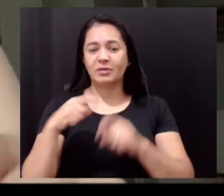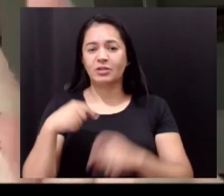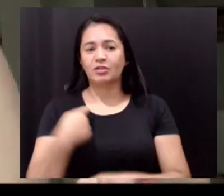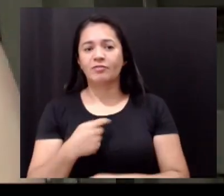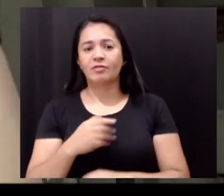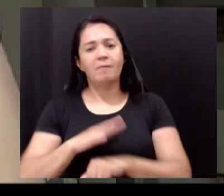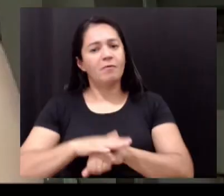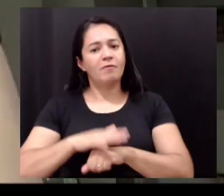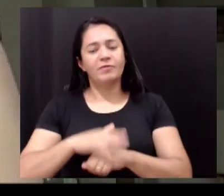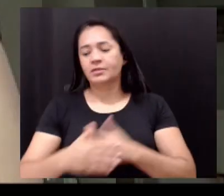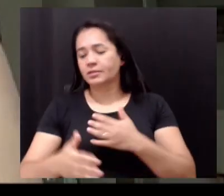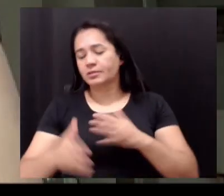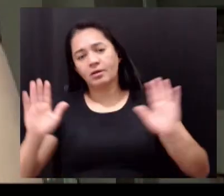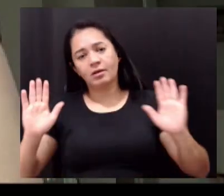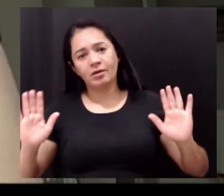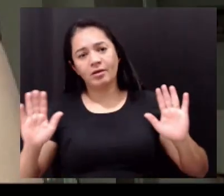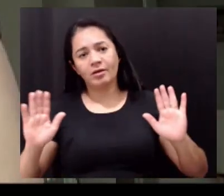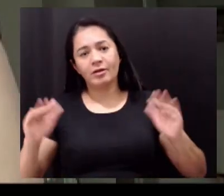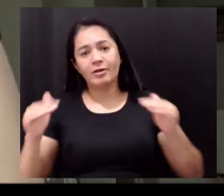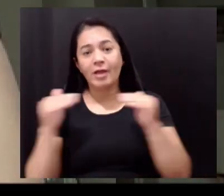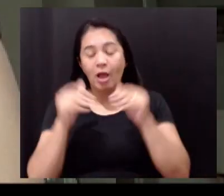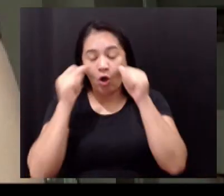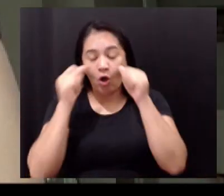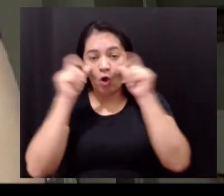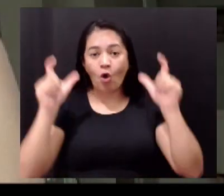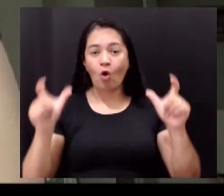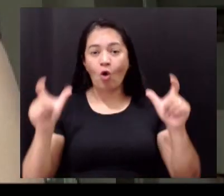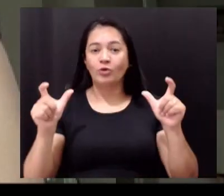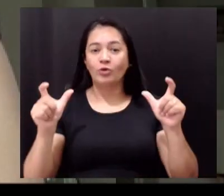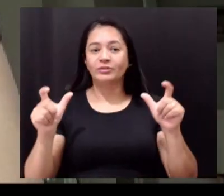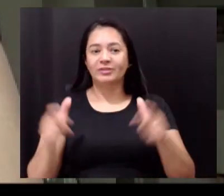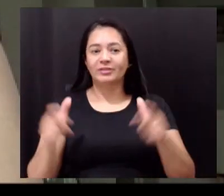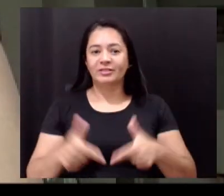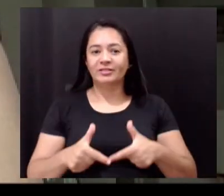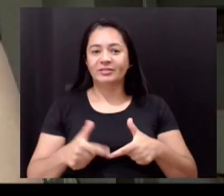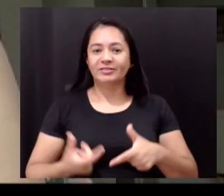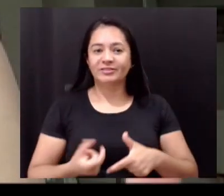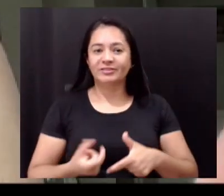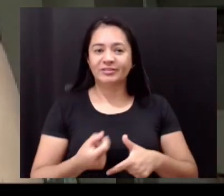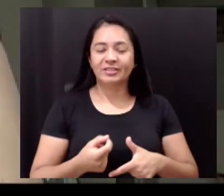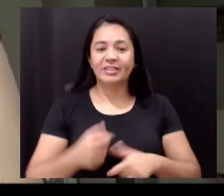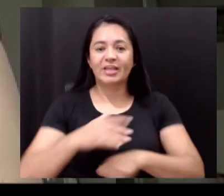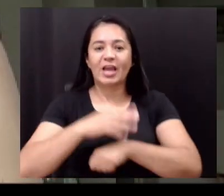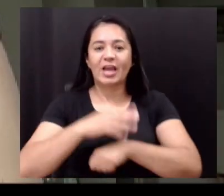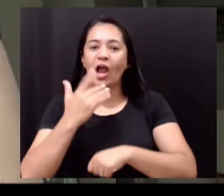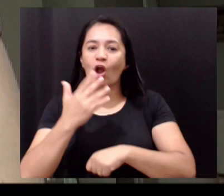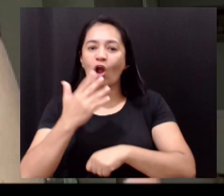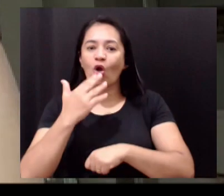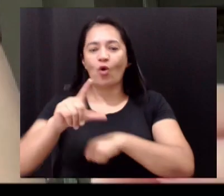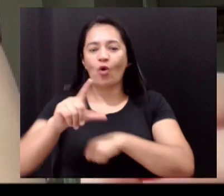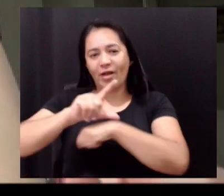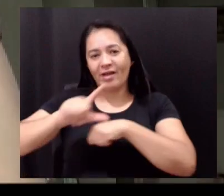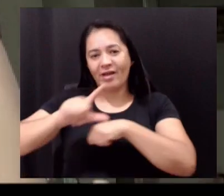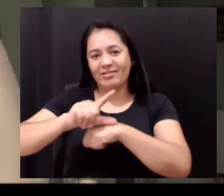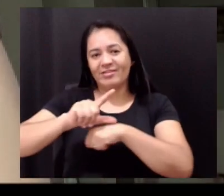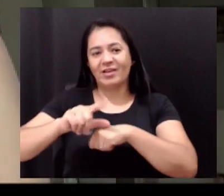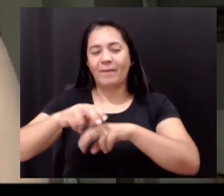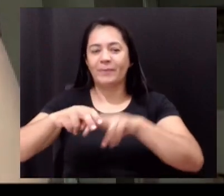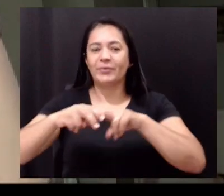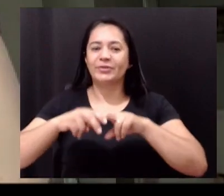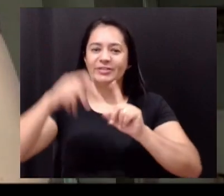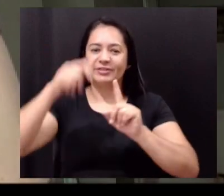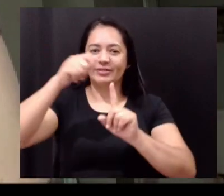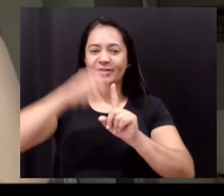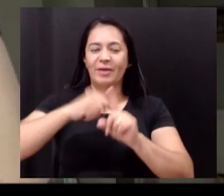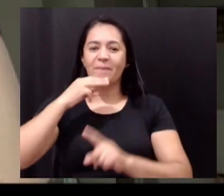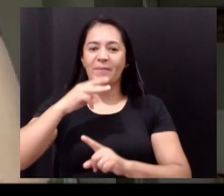a cor da conscientização do colo de útero é lilás. Então, por isso que a gente trouxe o Março Lilás. Desde